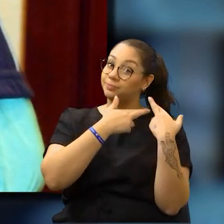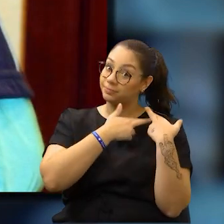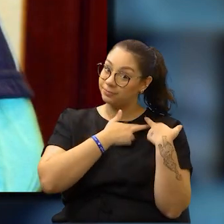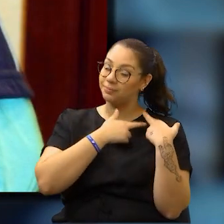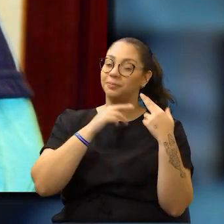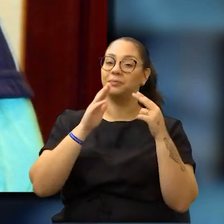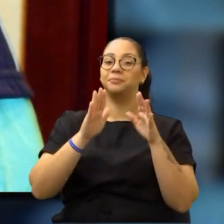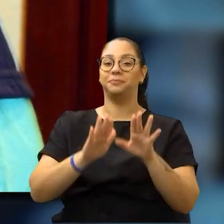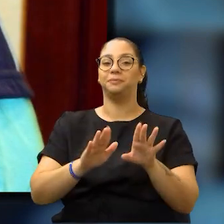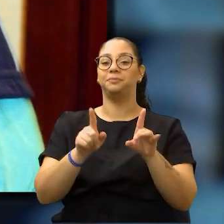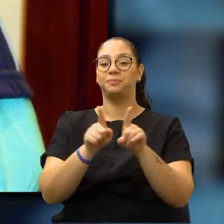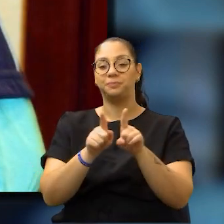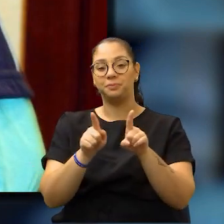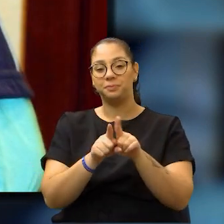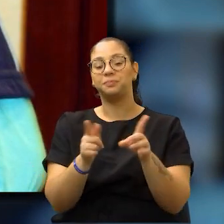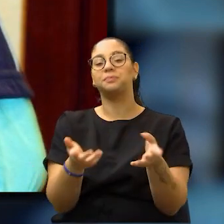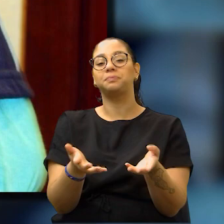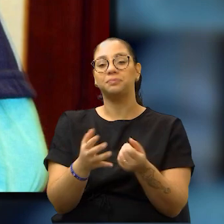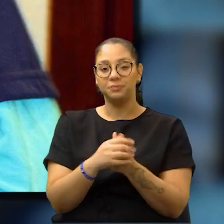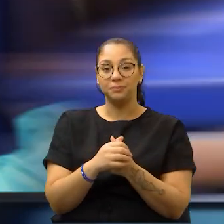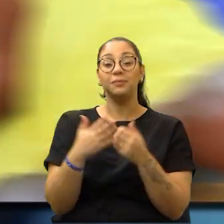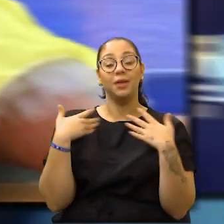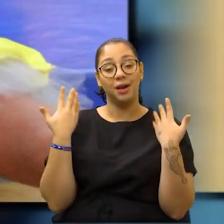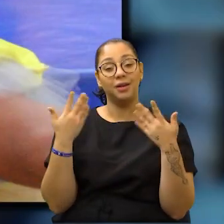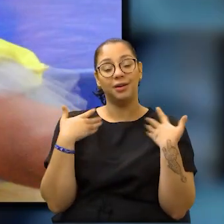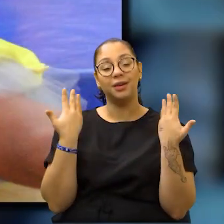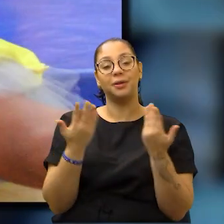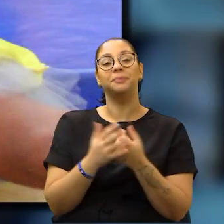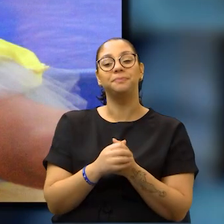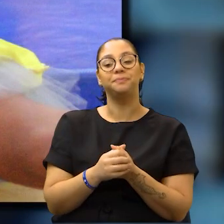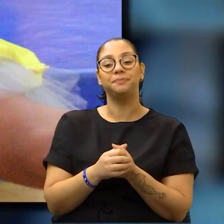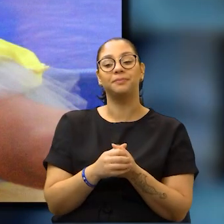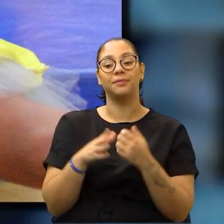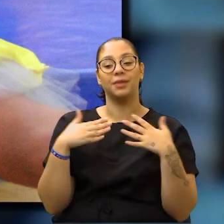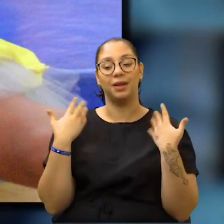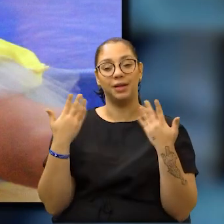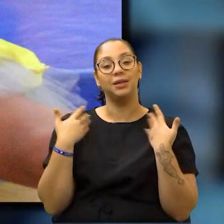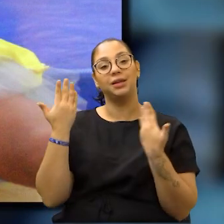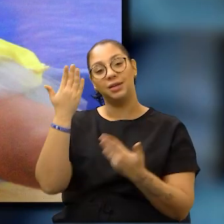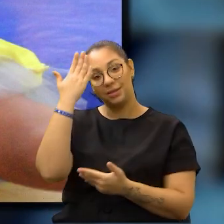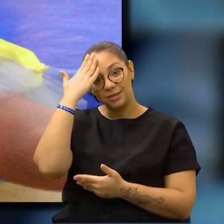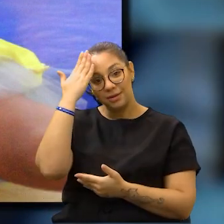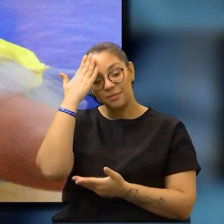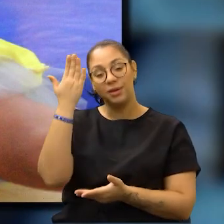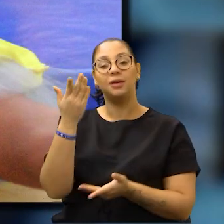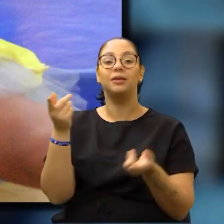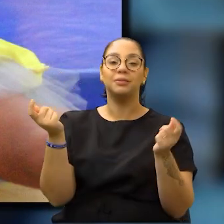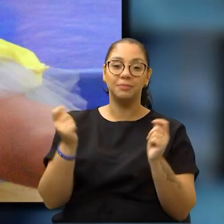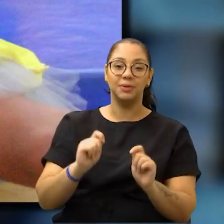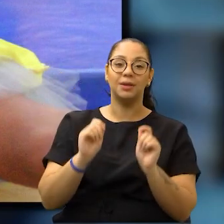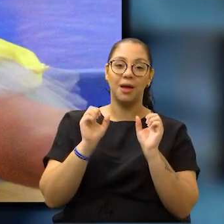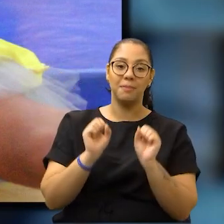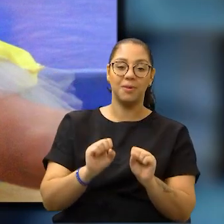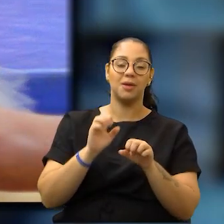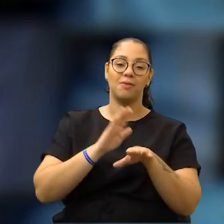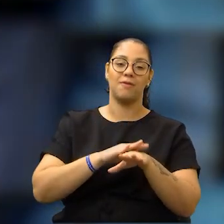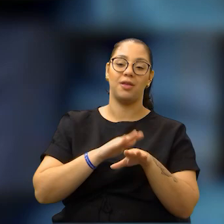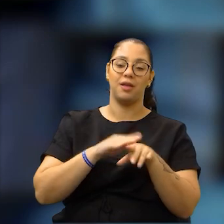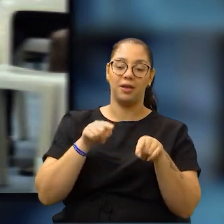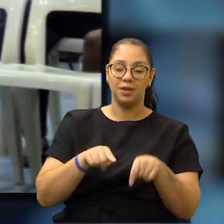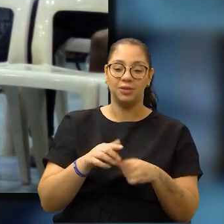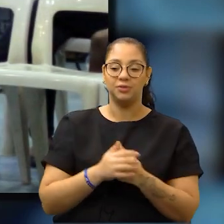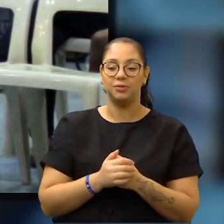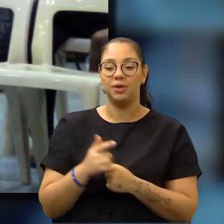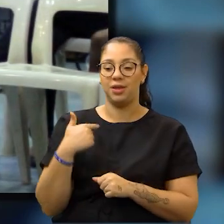mas também uma alegria saber que a gente pode fazer isso. Quando